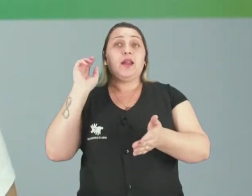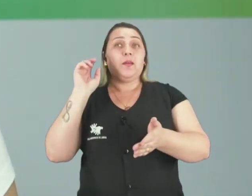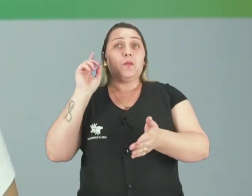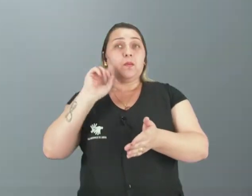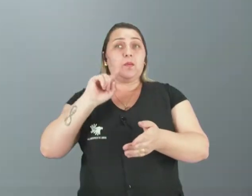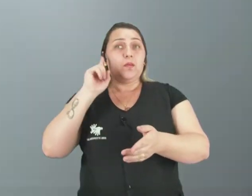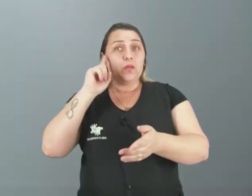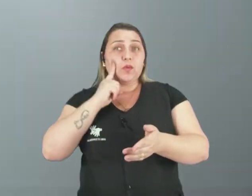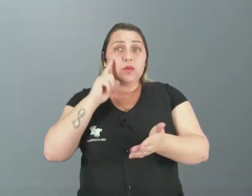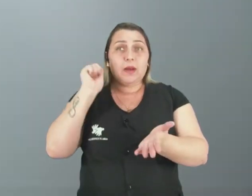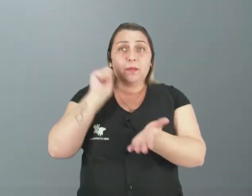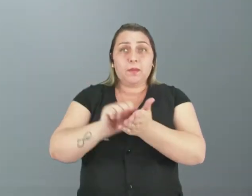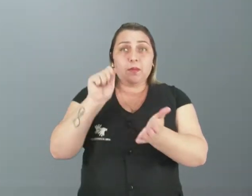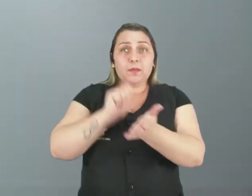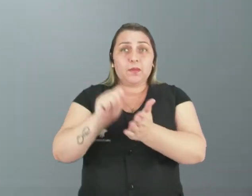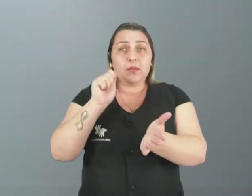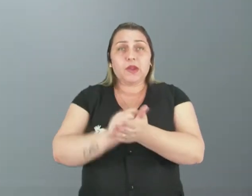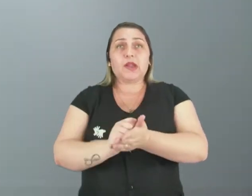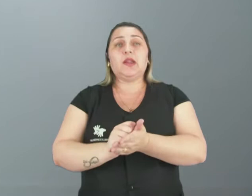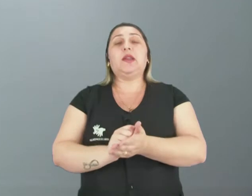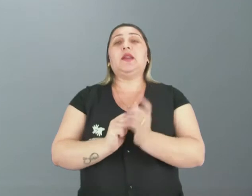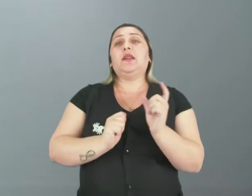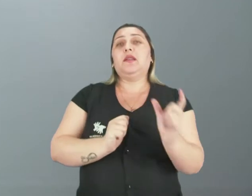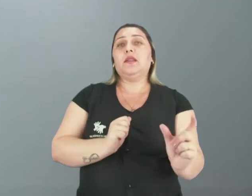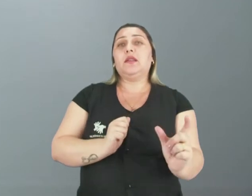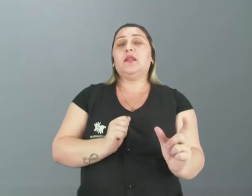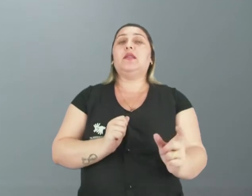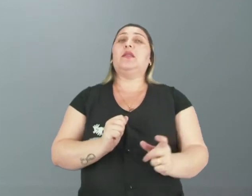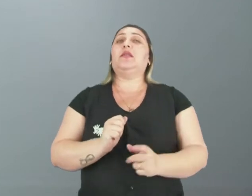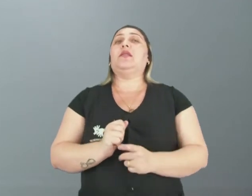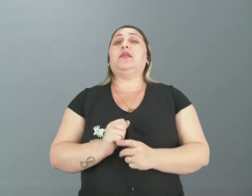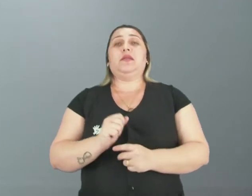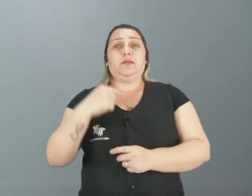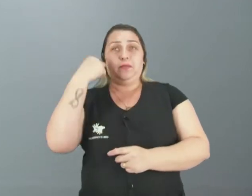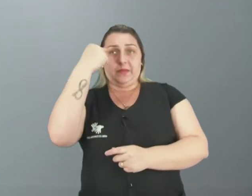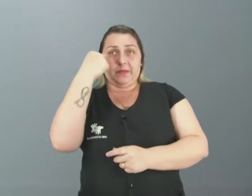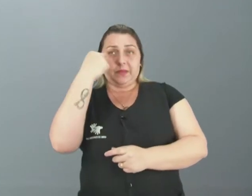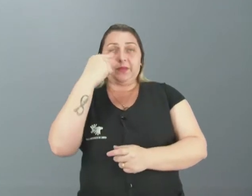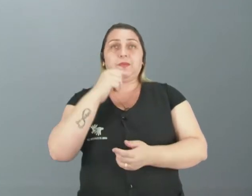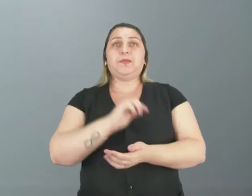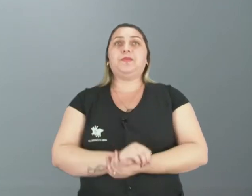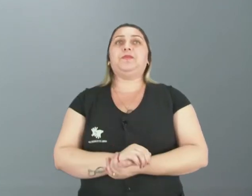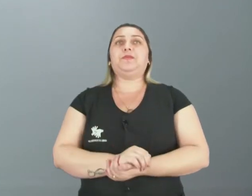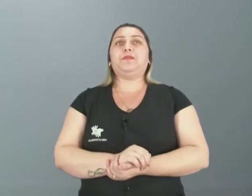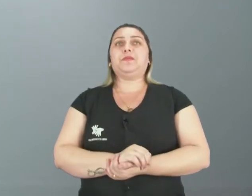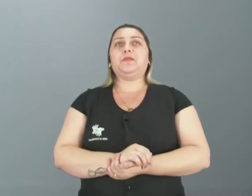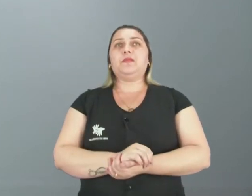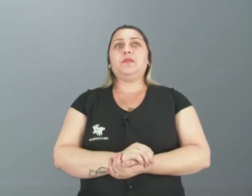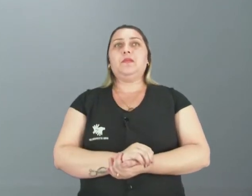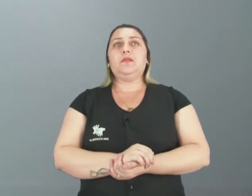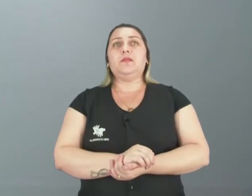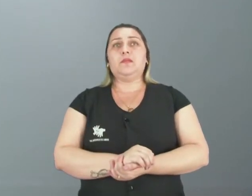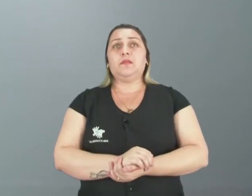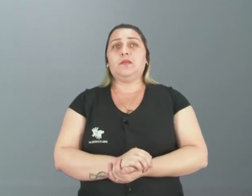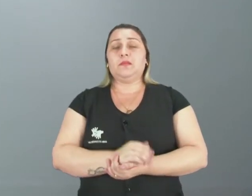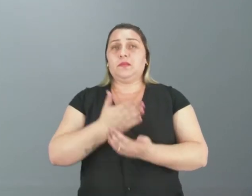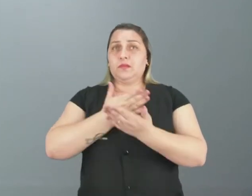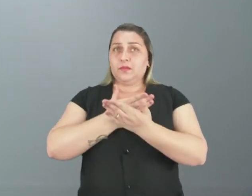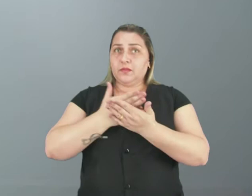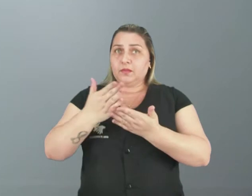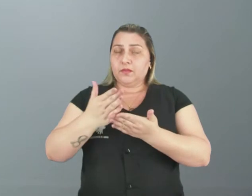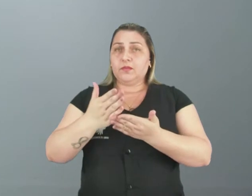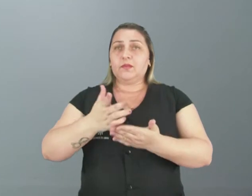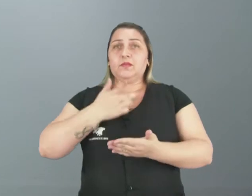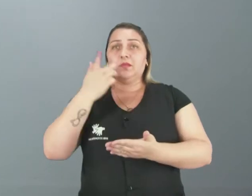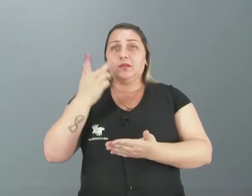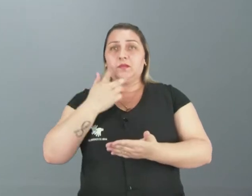conhecer quais são as formas de pronúncia, né? Quais são as variantes de pronúncia da língua espanhola. Para iniciar, vamos